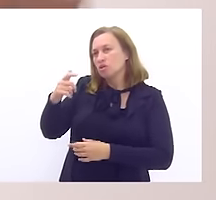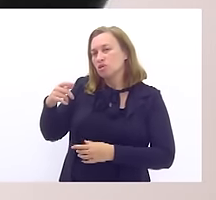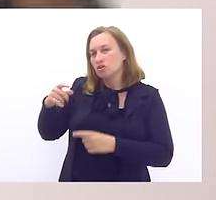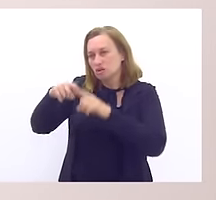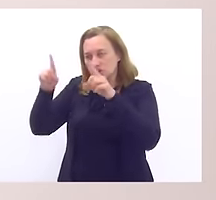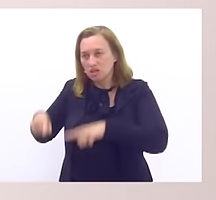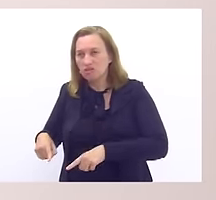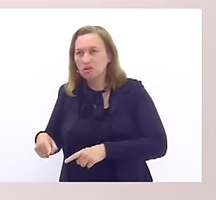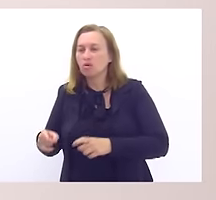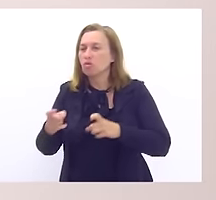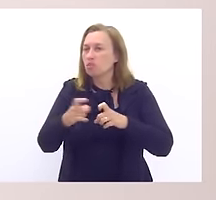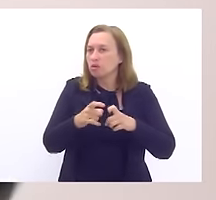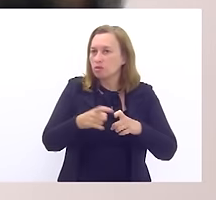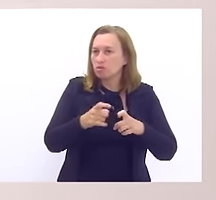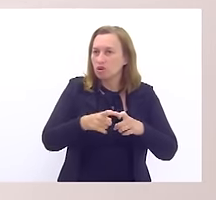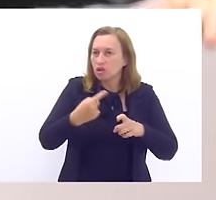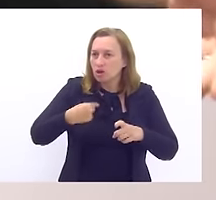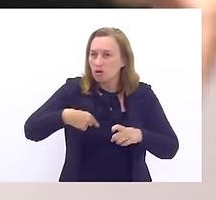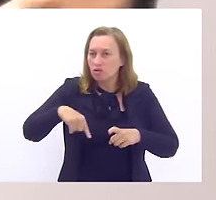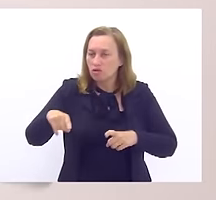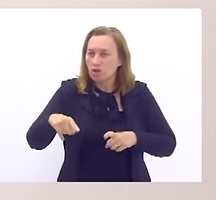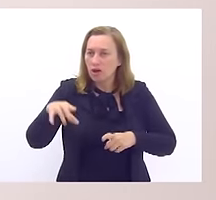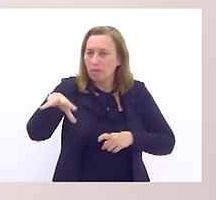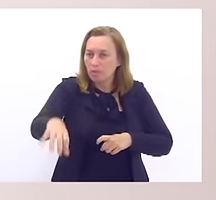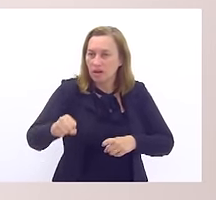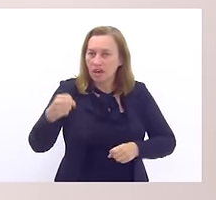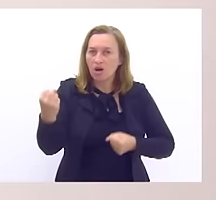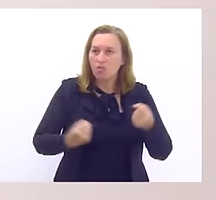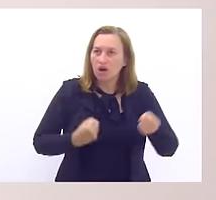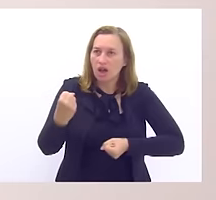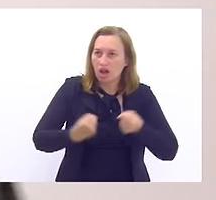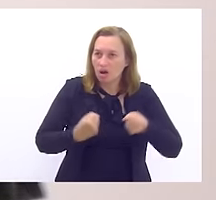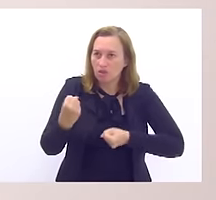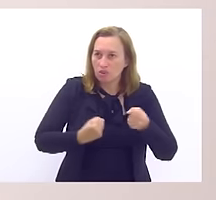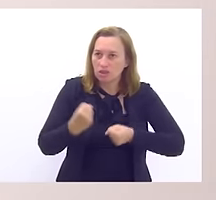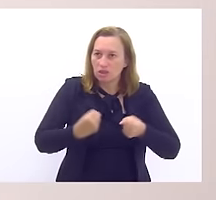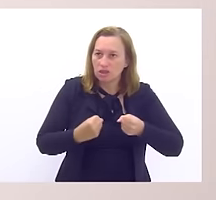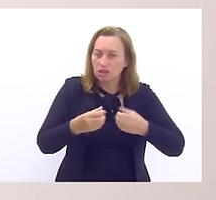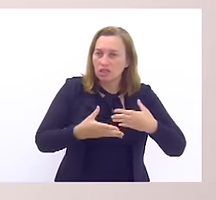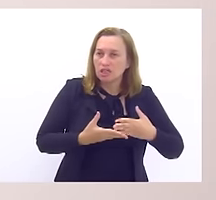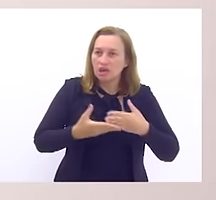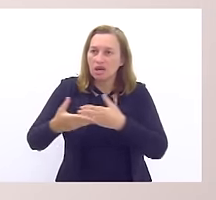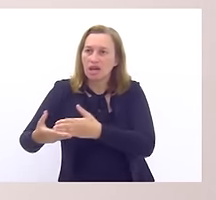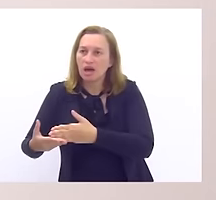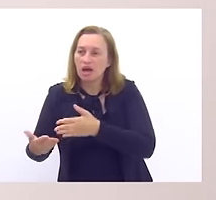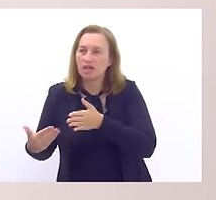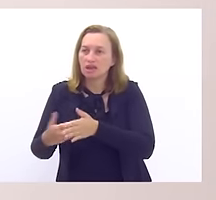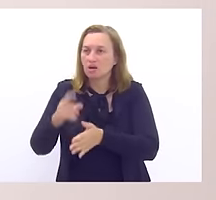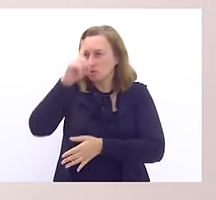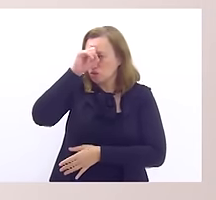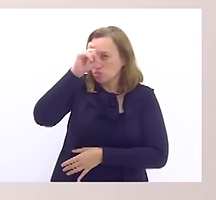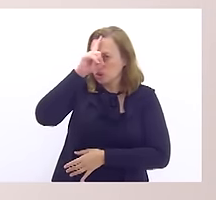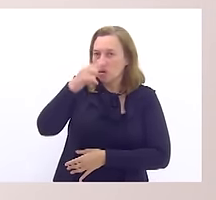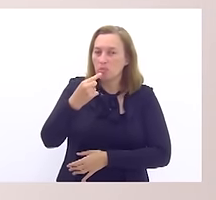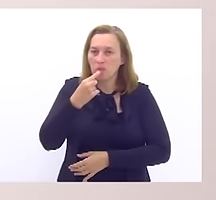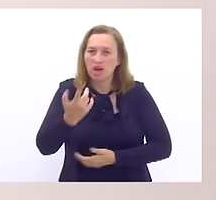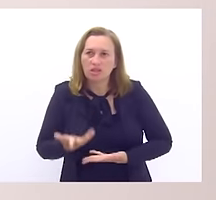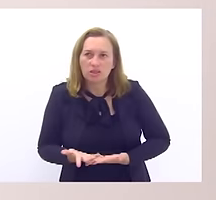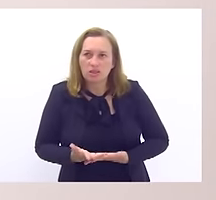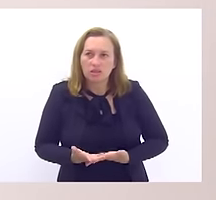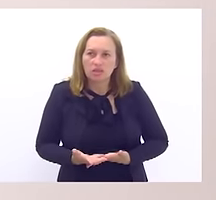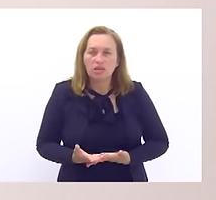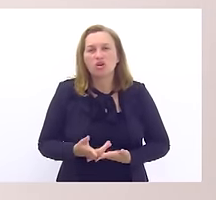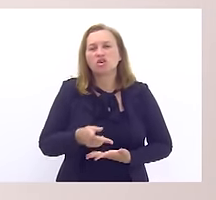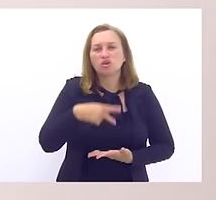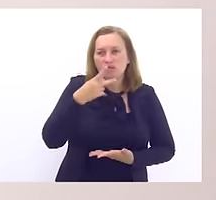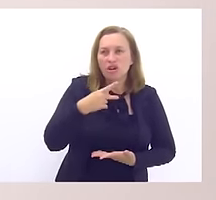eu me proporia a pegar um dos carros que estava naquela operação e ia levar ele até o hospital mais próximo é isso que